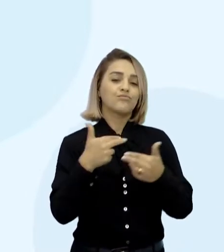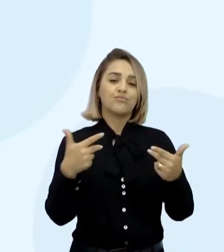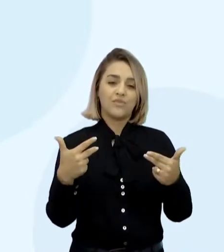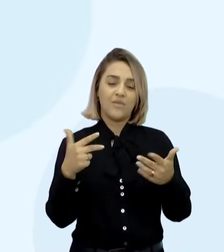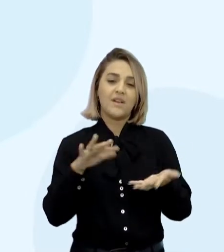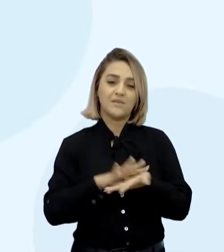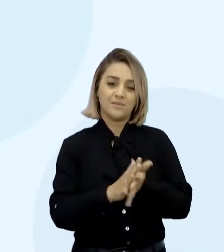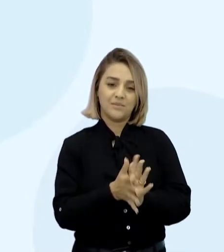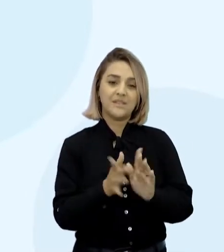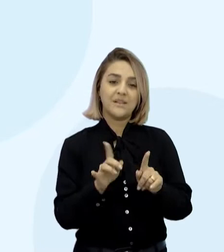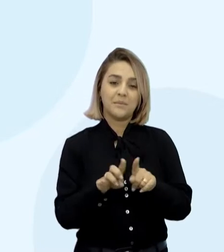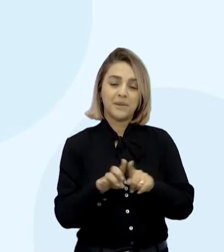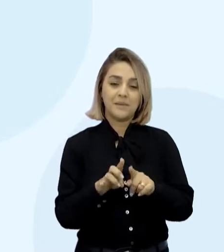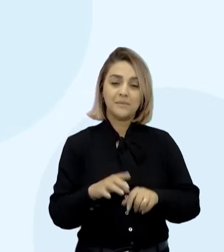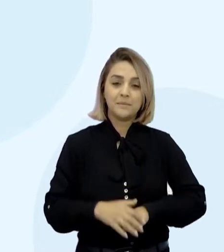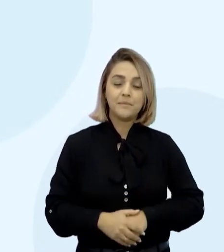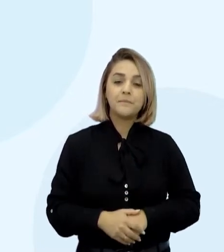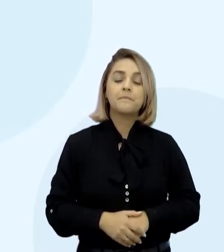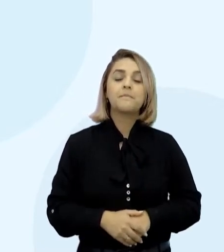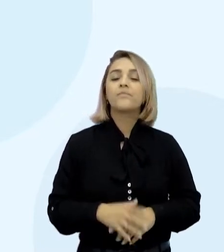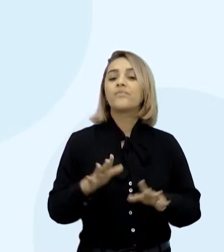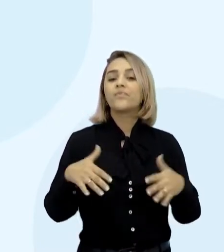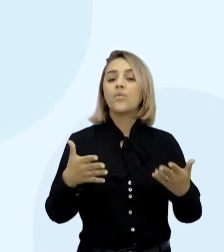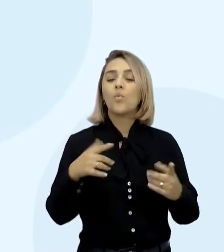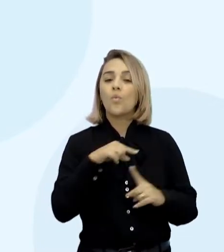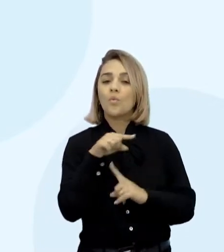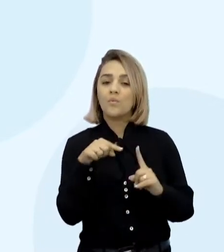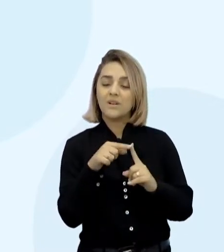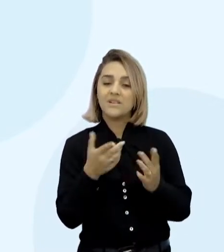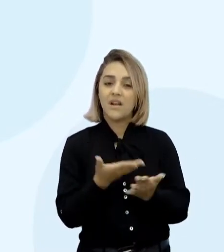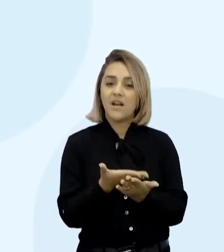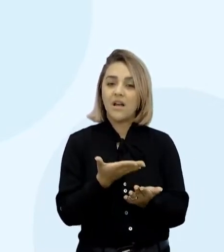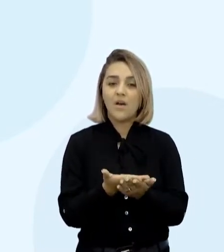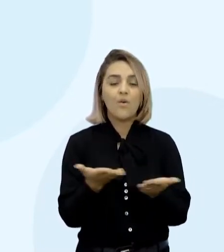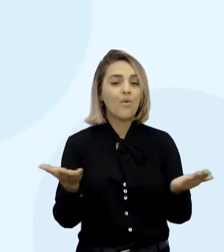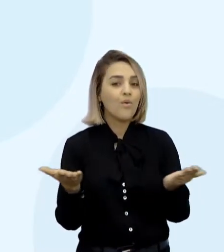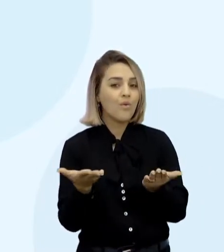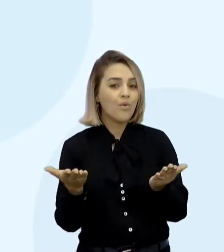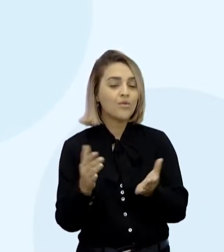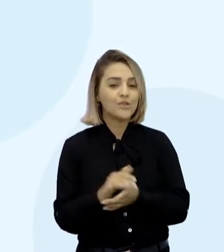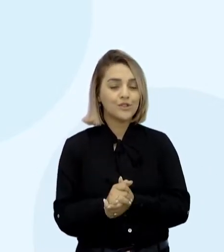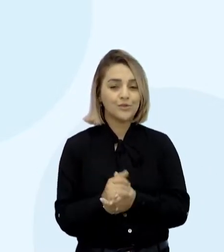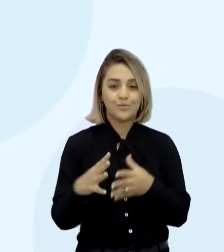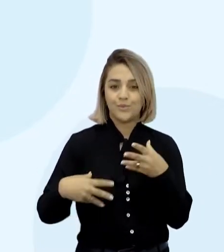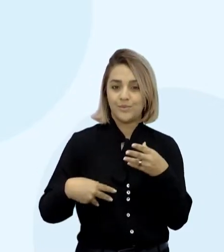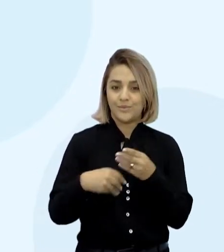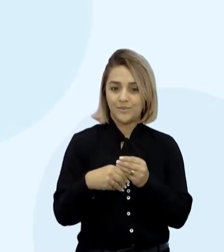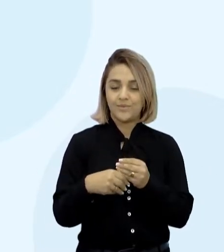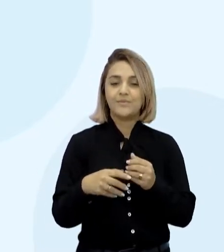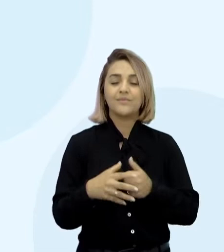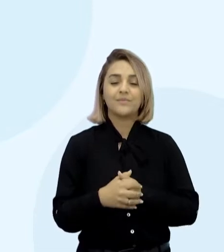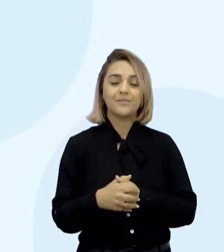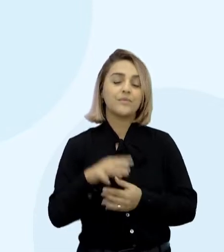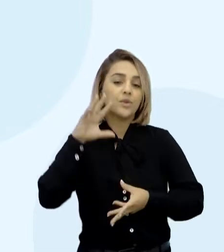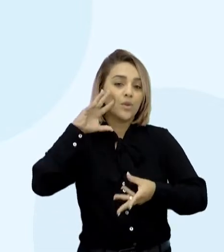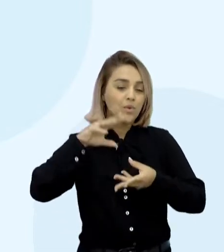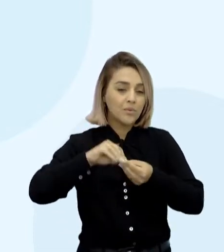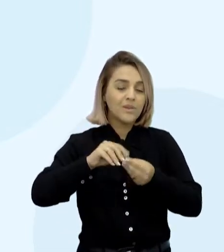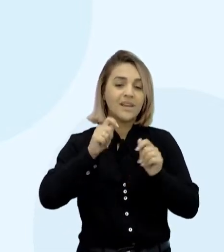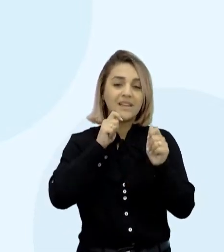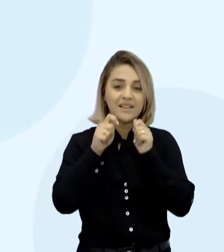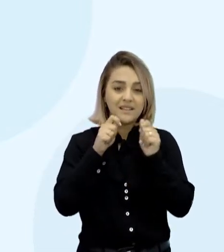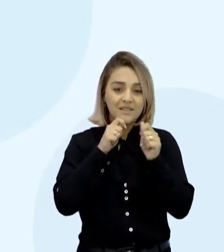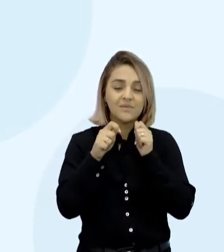também. E aí, qual é o objetivo da aula de hoje, né? Complementando. Então, compreender que a entrevista